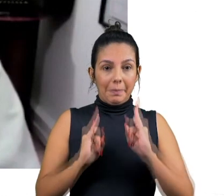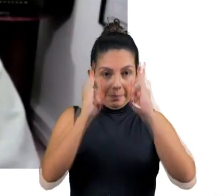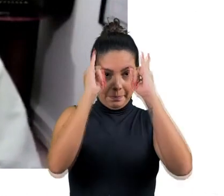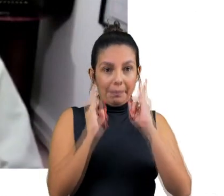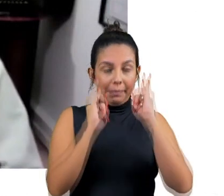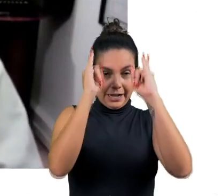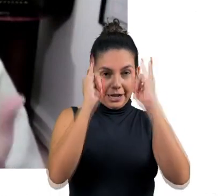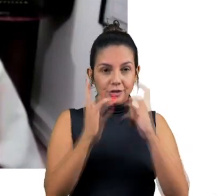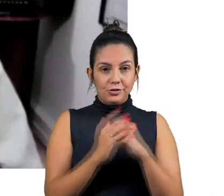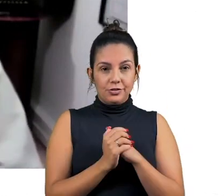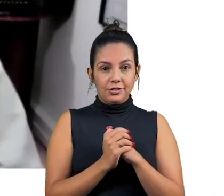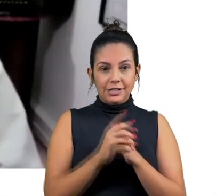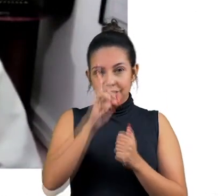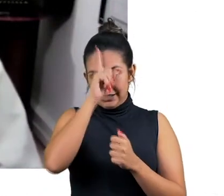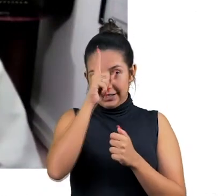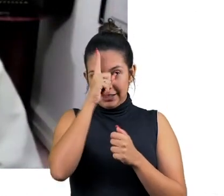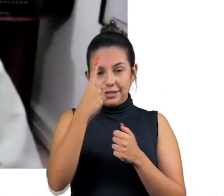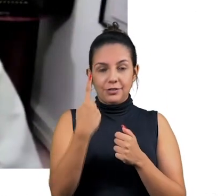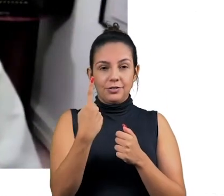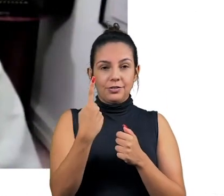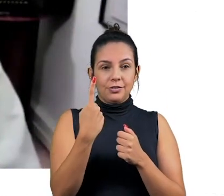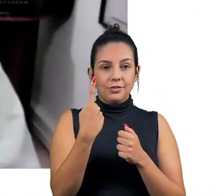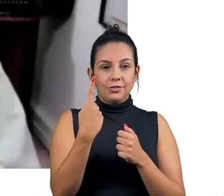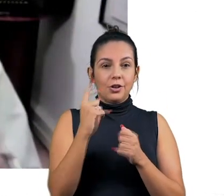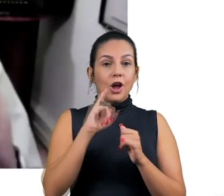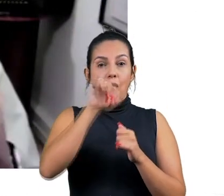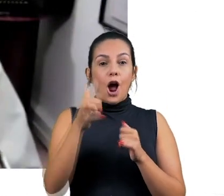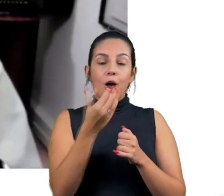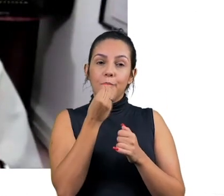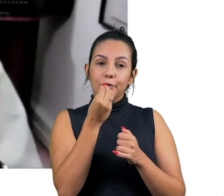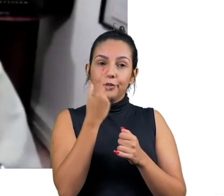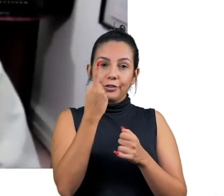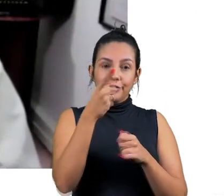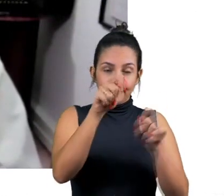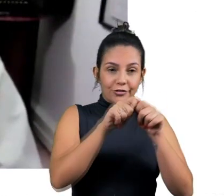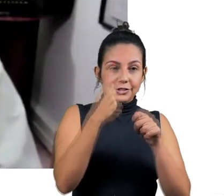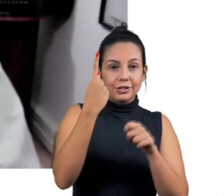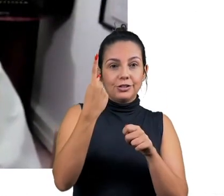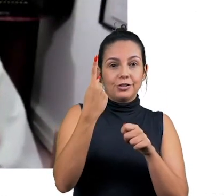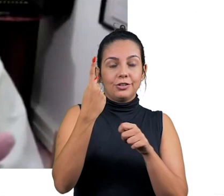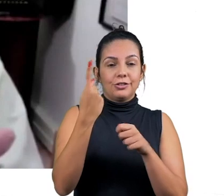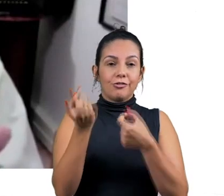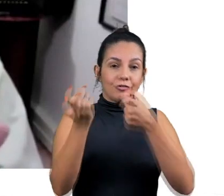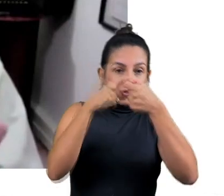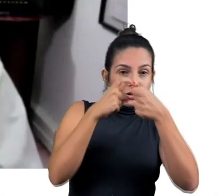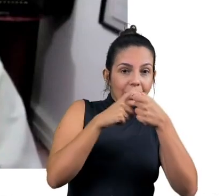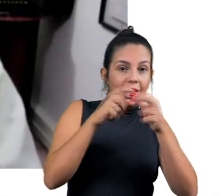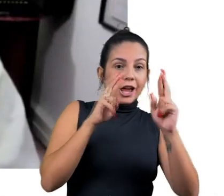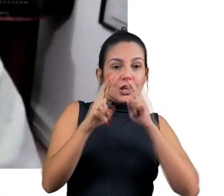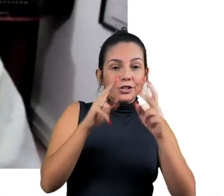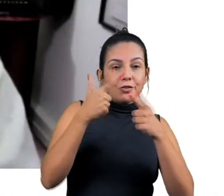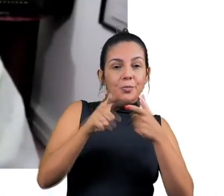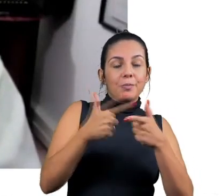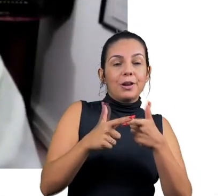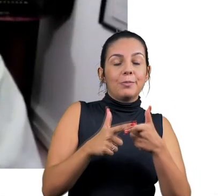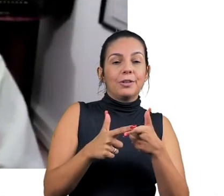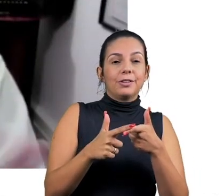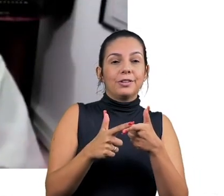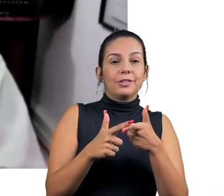comerciais cria a oportunidade de você fazer um retrofit e resolver o problema da